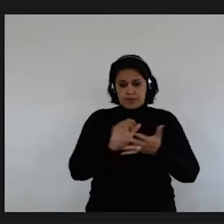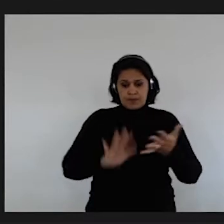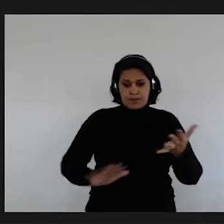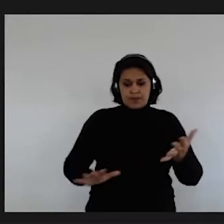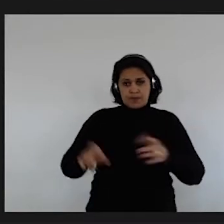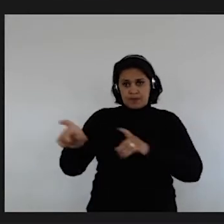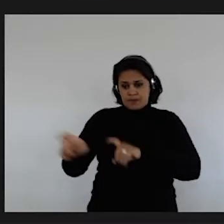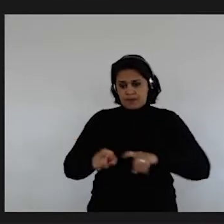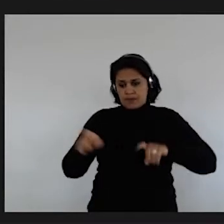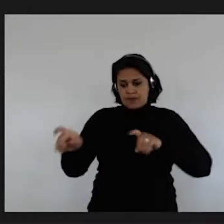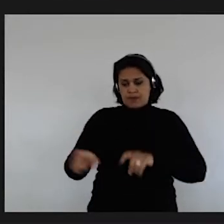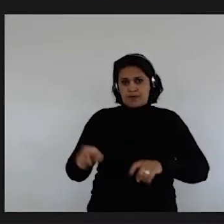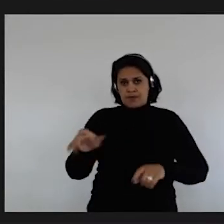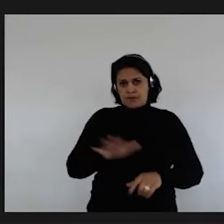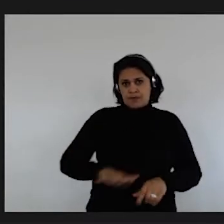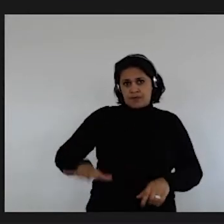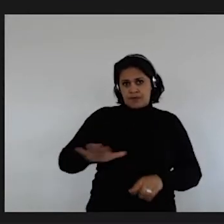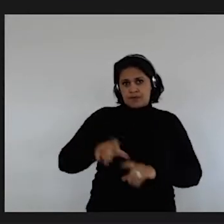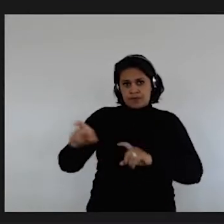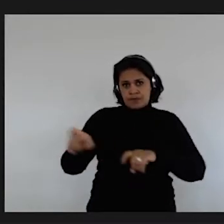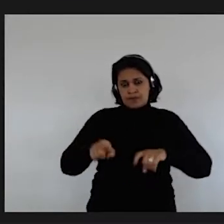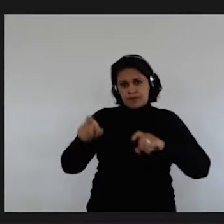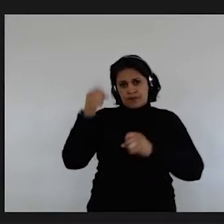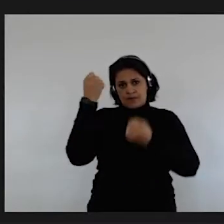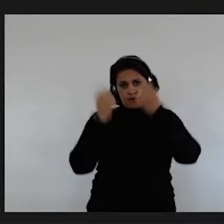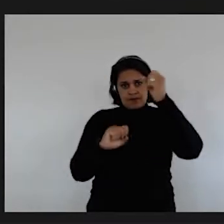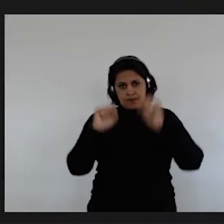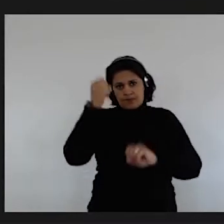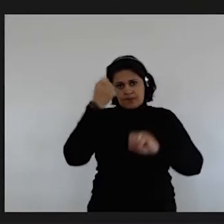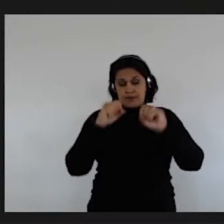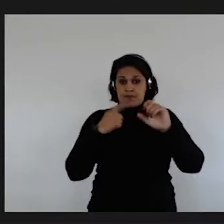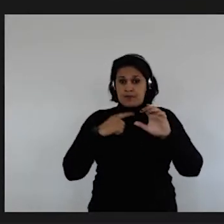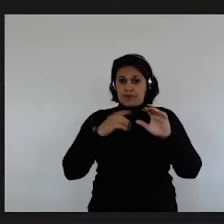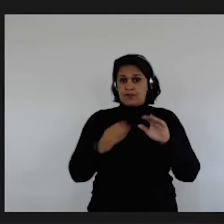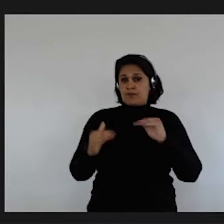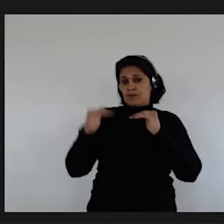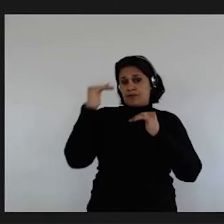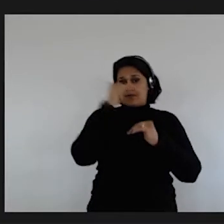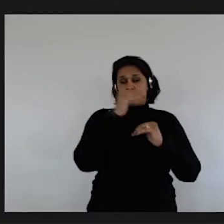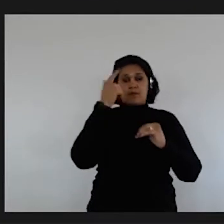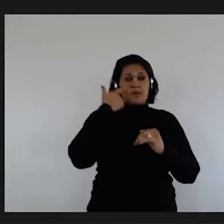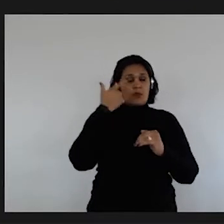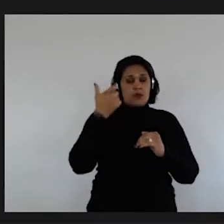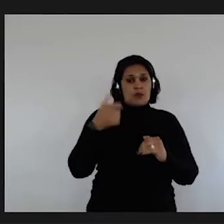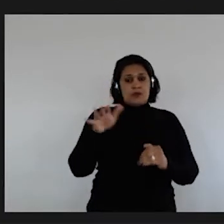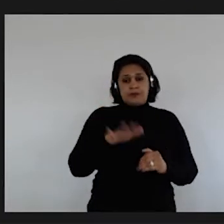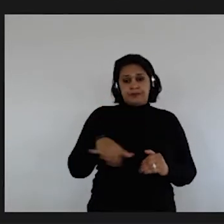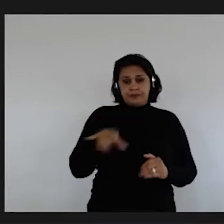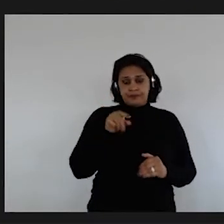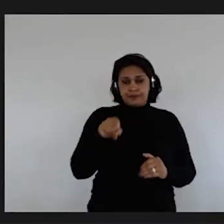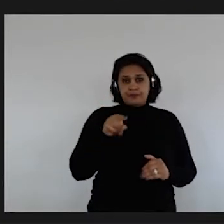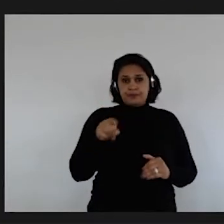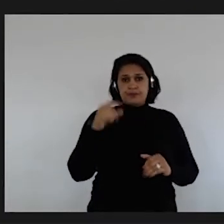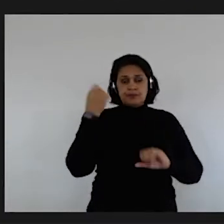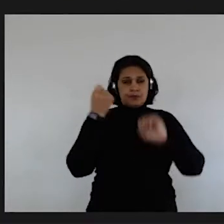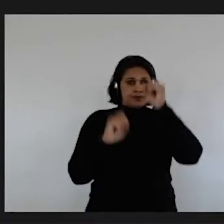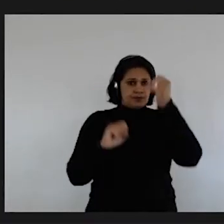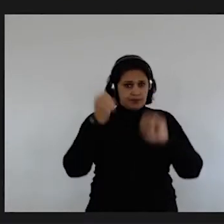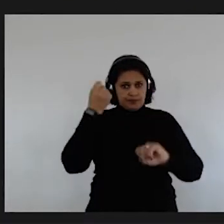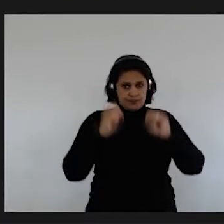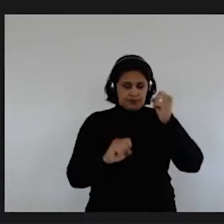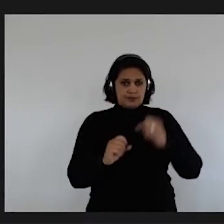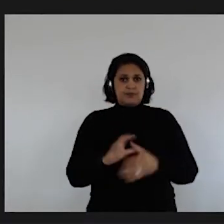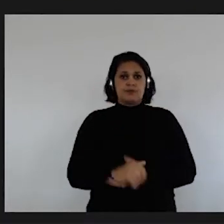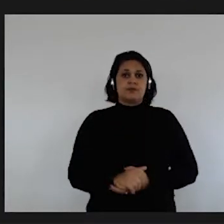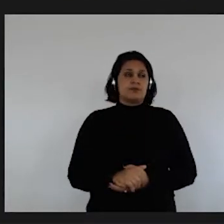cadeia agroindustrial, que se sobrepõe aos interesses individuais dos empresários, dos diversos atores dessa agroindústria.